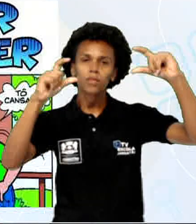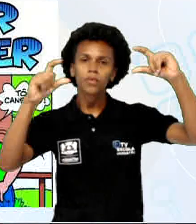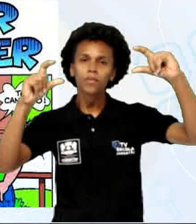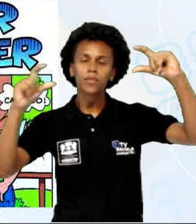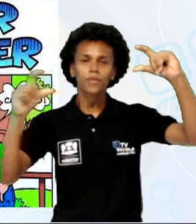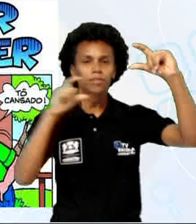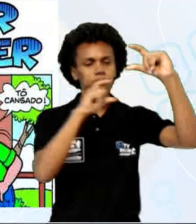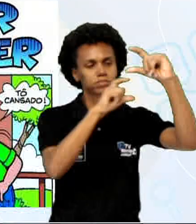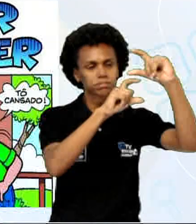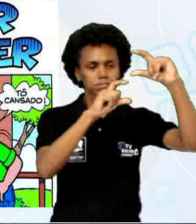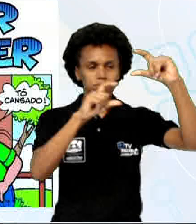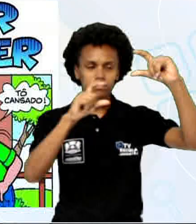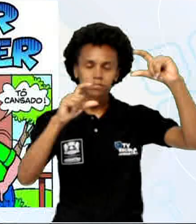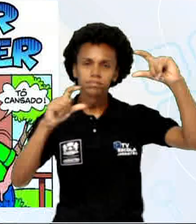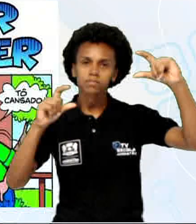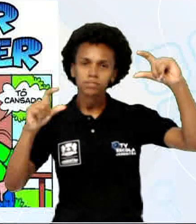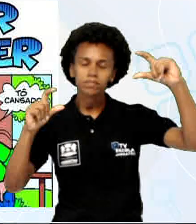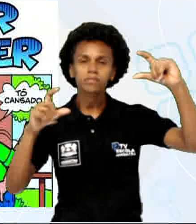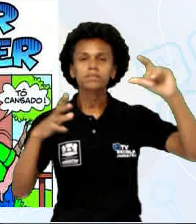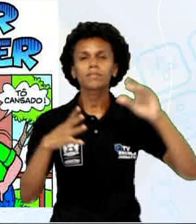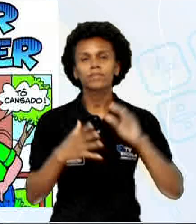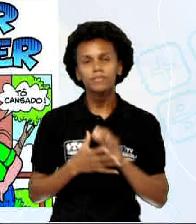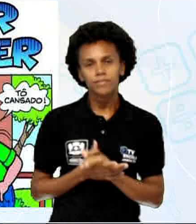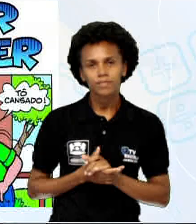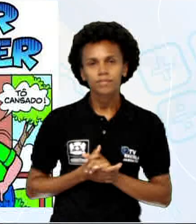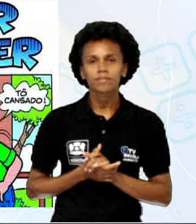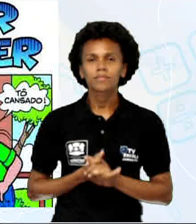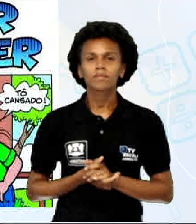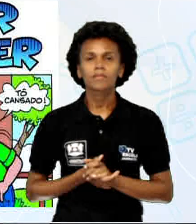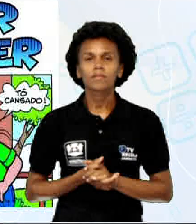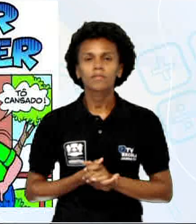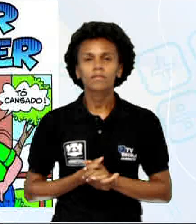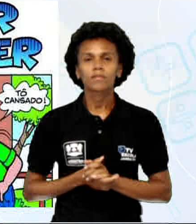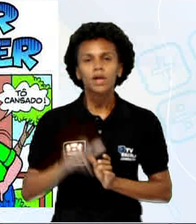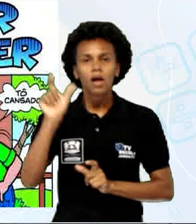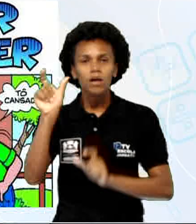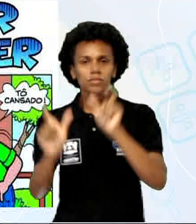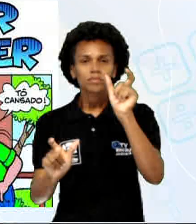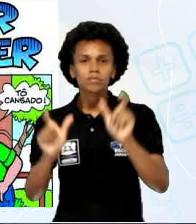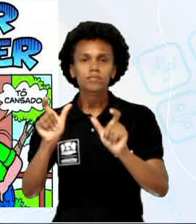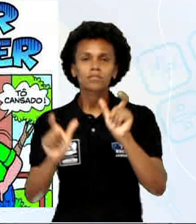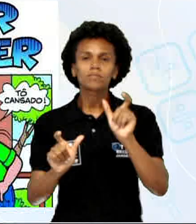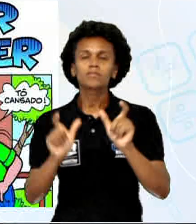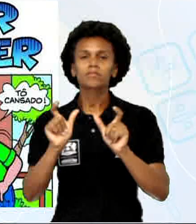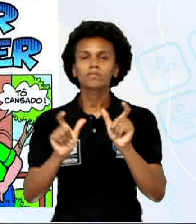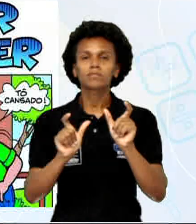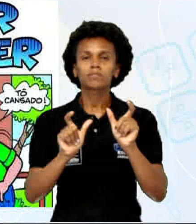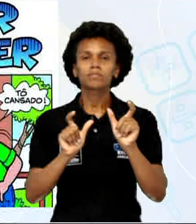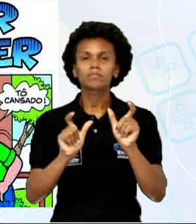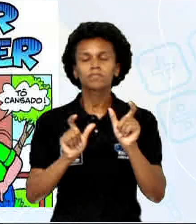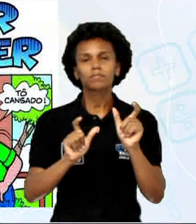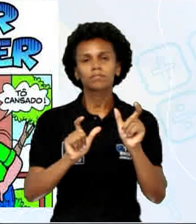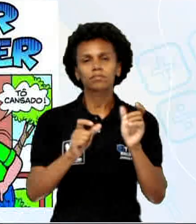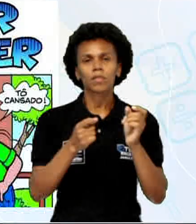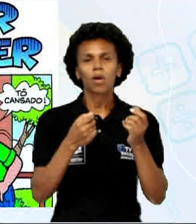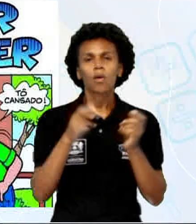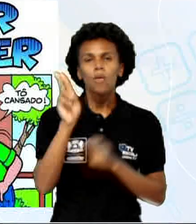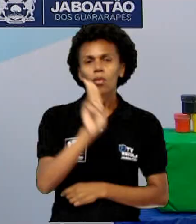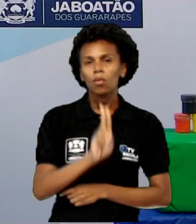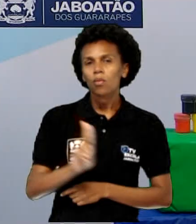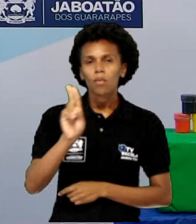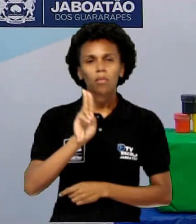deitada. Então, os artistas eles utilizam diversos recursos para comunicar as falas dos personagens, por